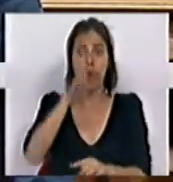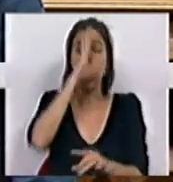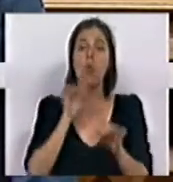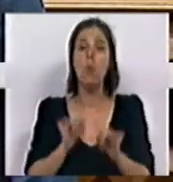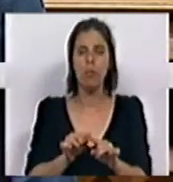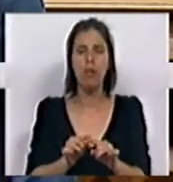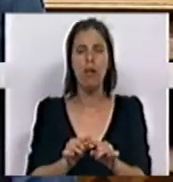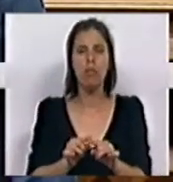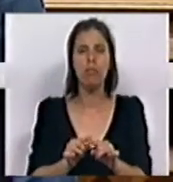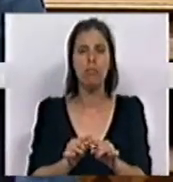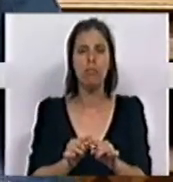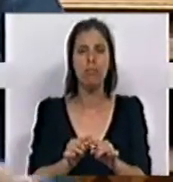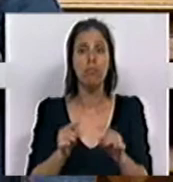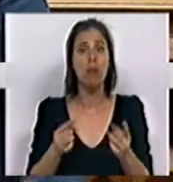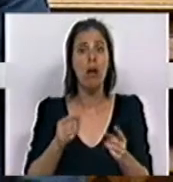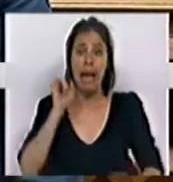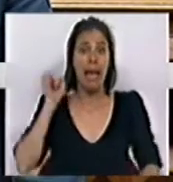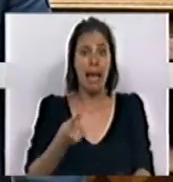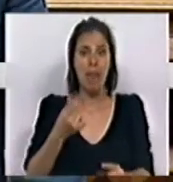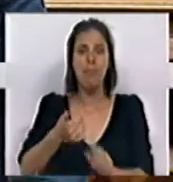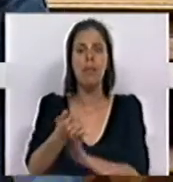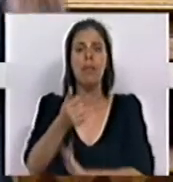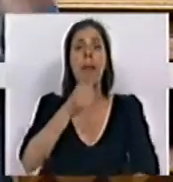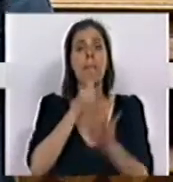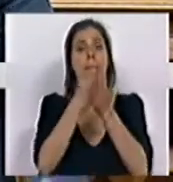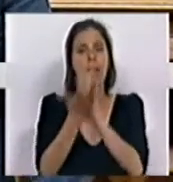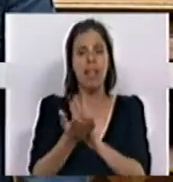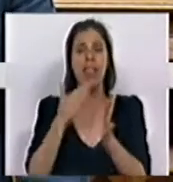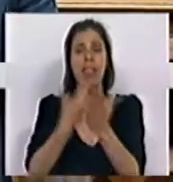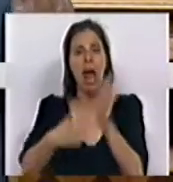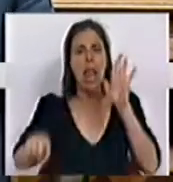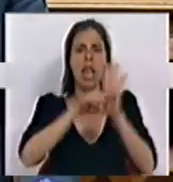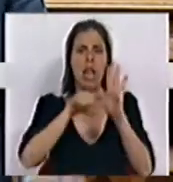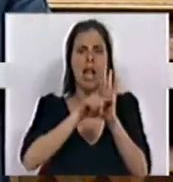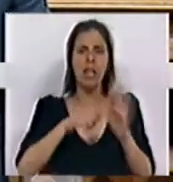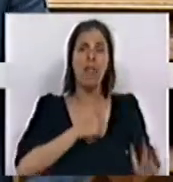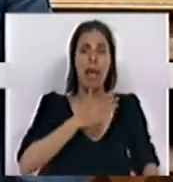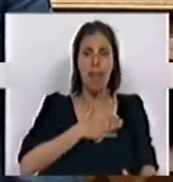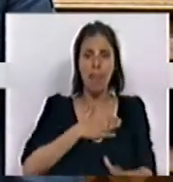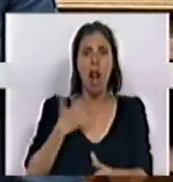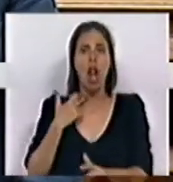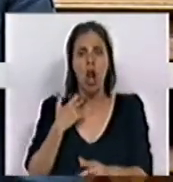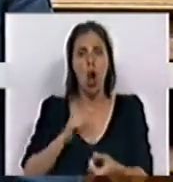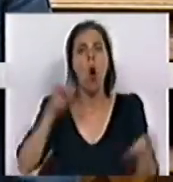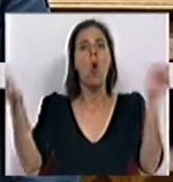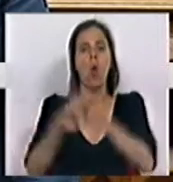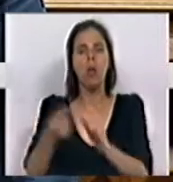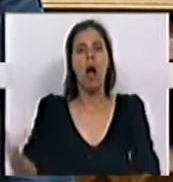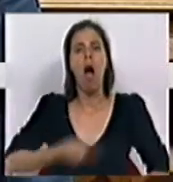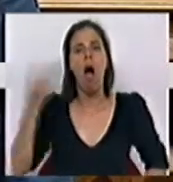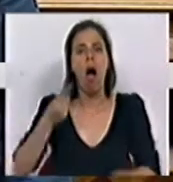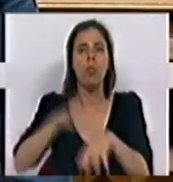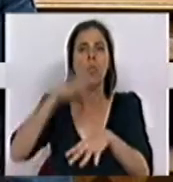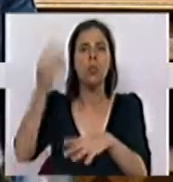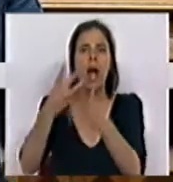o Governo é muito rápido a tomar as medidas que têm efeitos negativos sobre as empresas e sobre as mais pequenas, mas demora